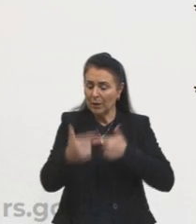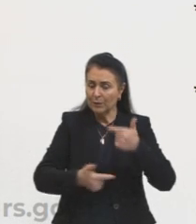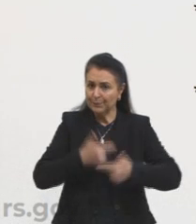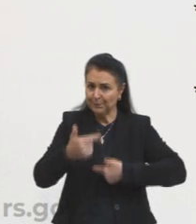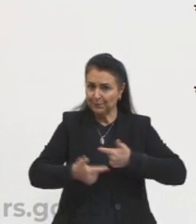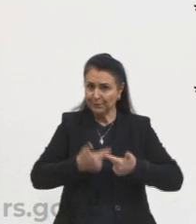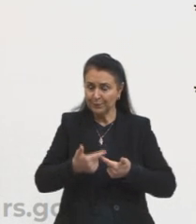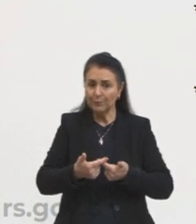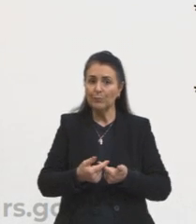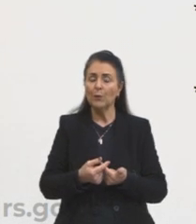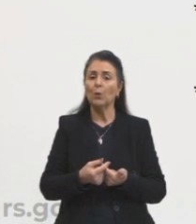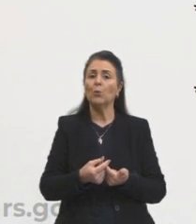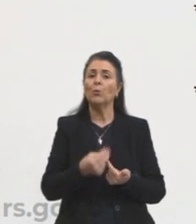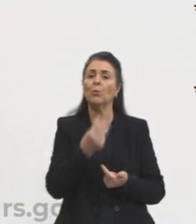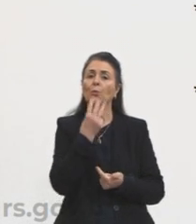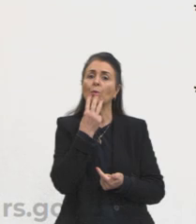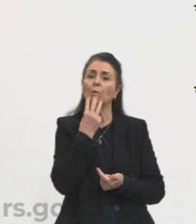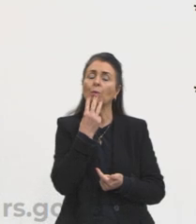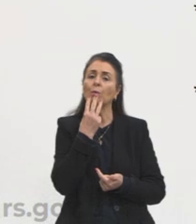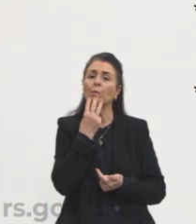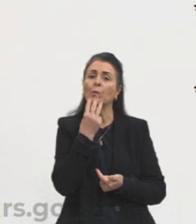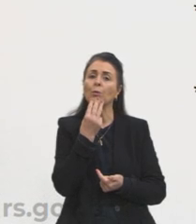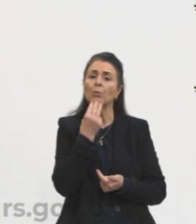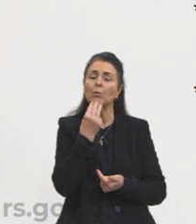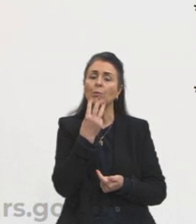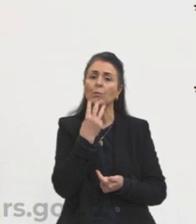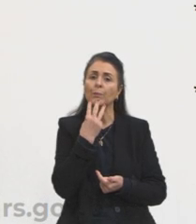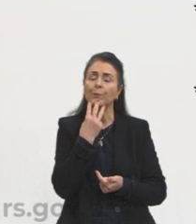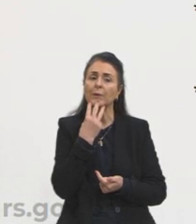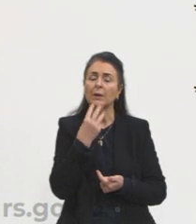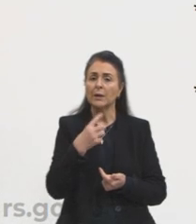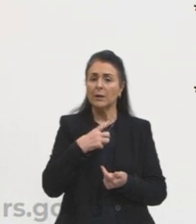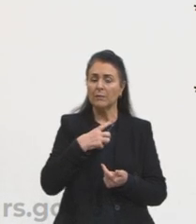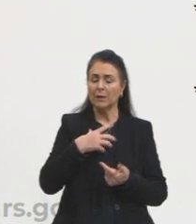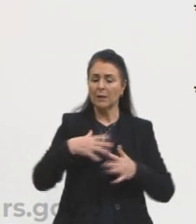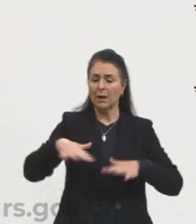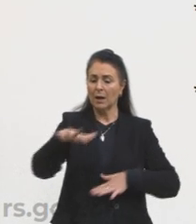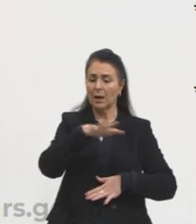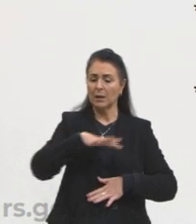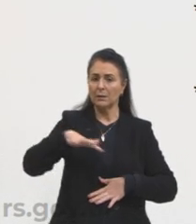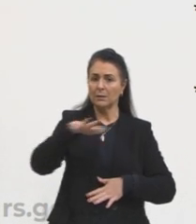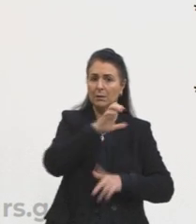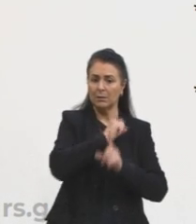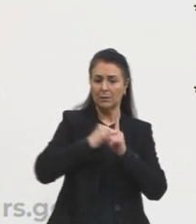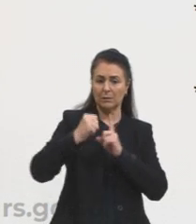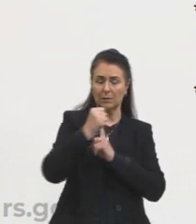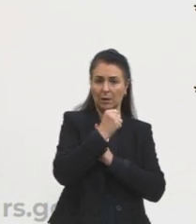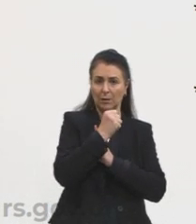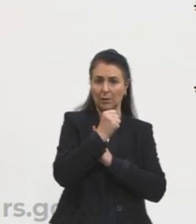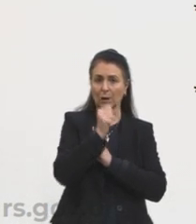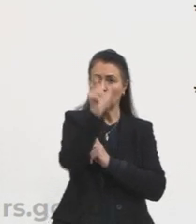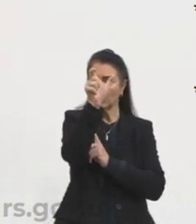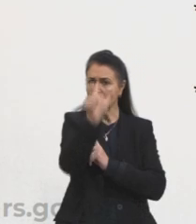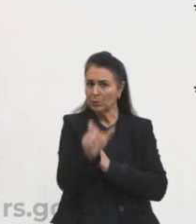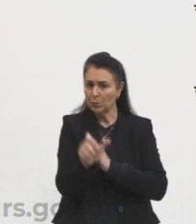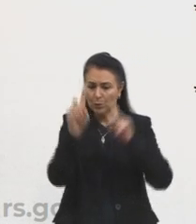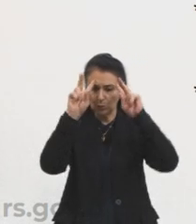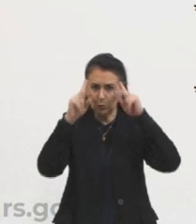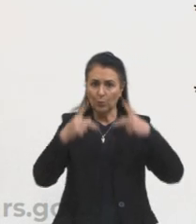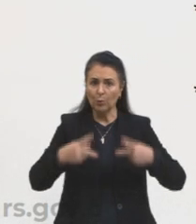o Maxwell camarada aquele da ação social Leandro eu somos seres humanos são as ações dos seres humanos